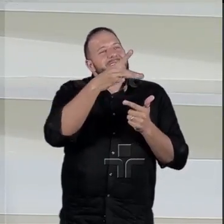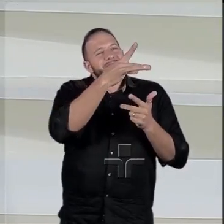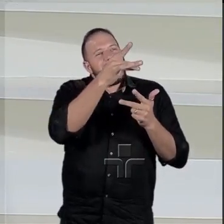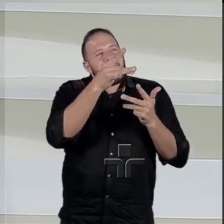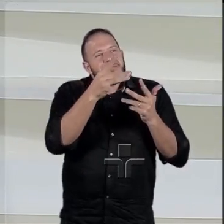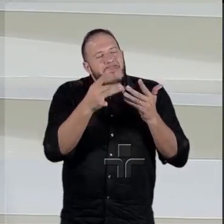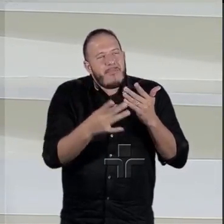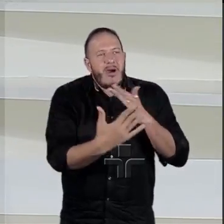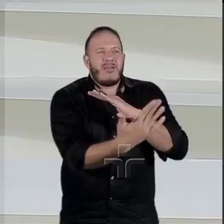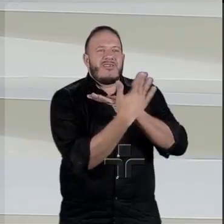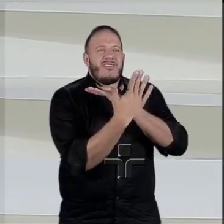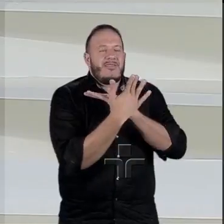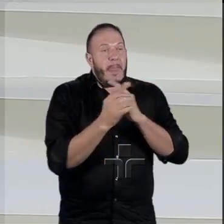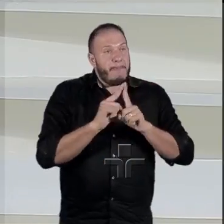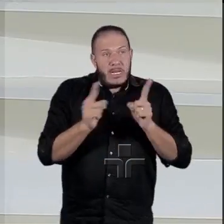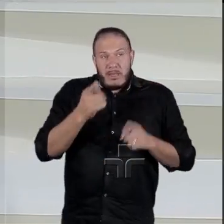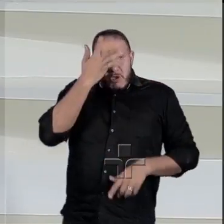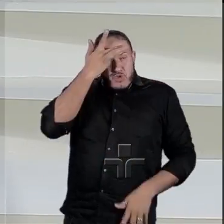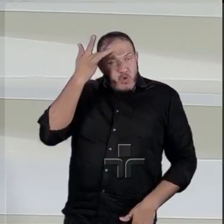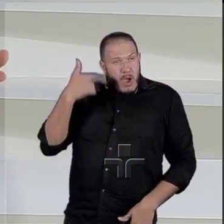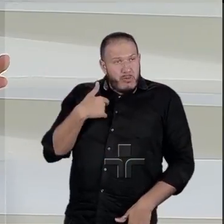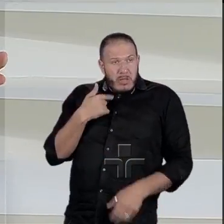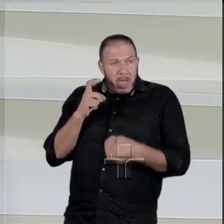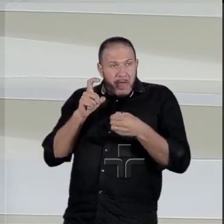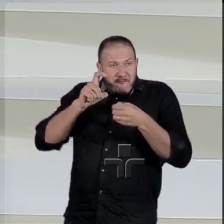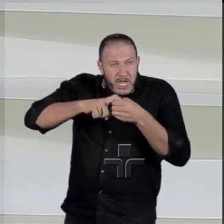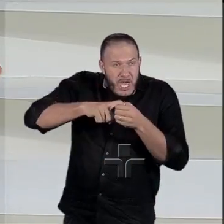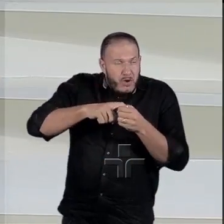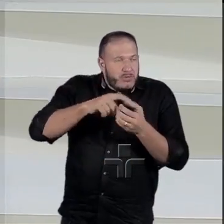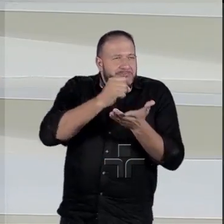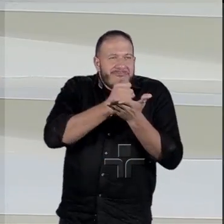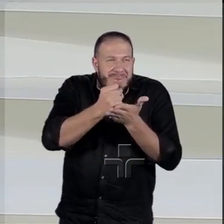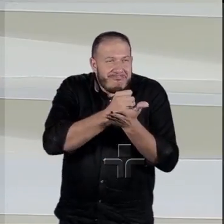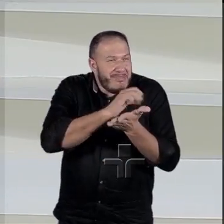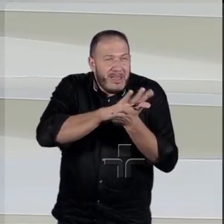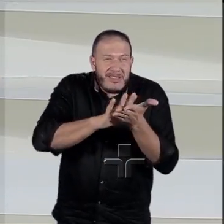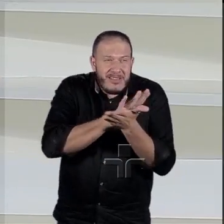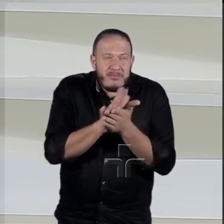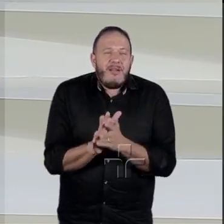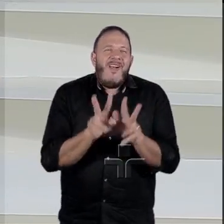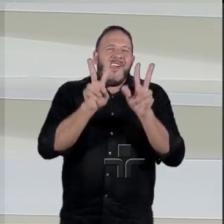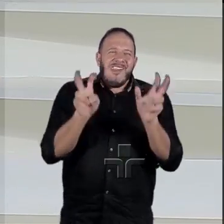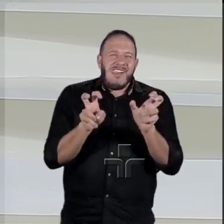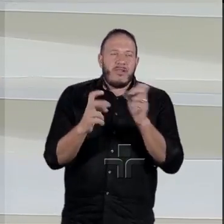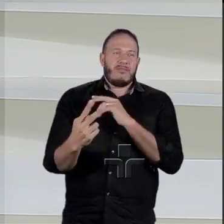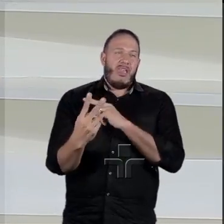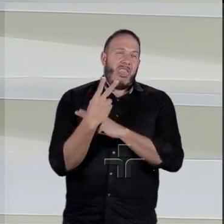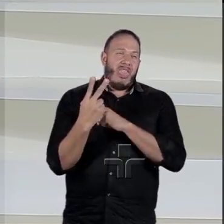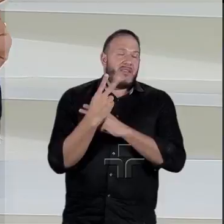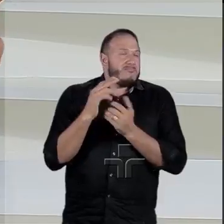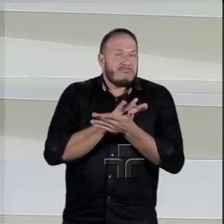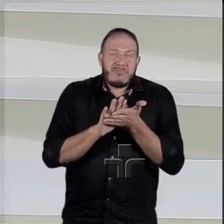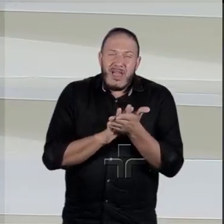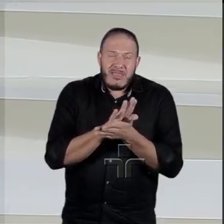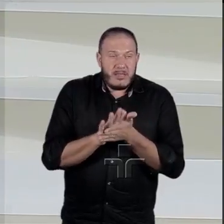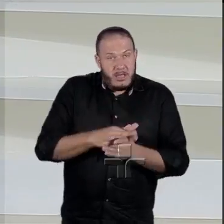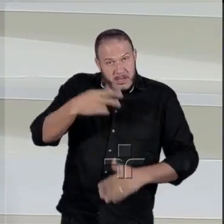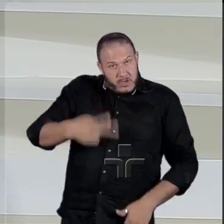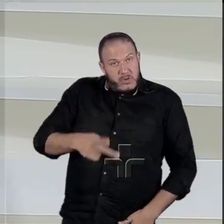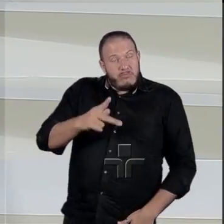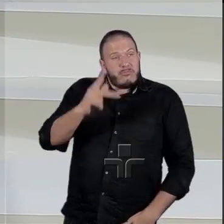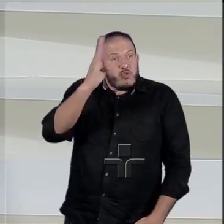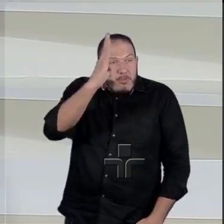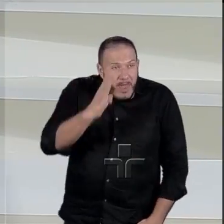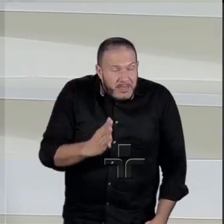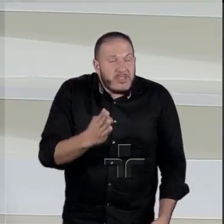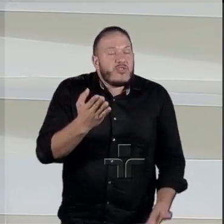Estado. E quem não tem vínculo de emprego está mal, não tem essas proteções. O Brasil, de certa forma, Ming, ele